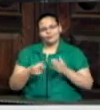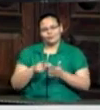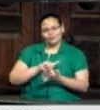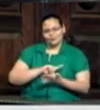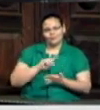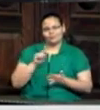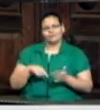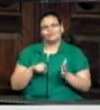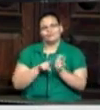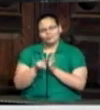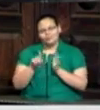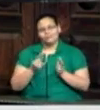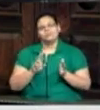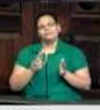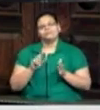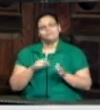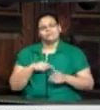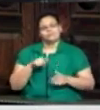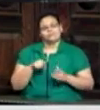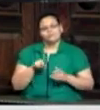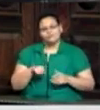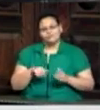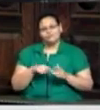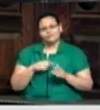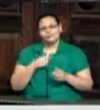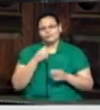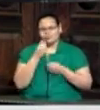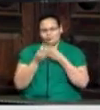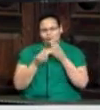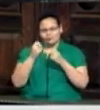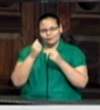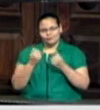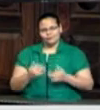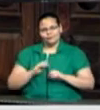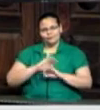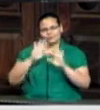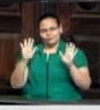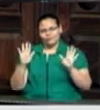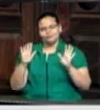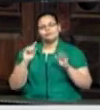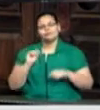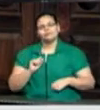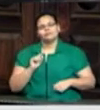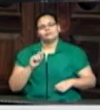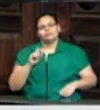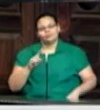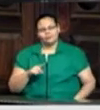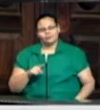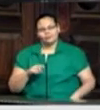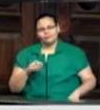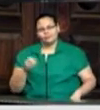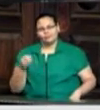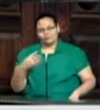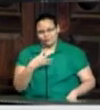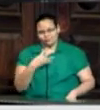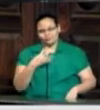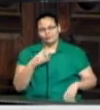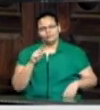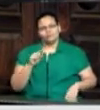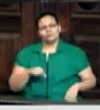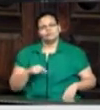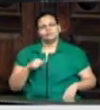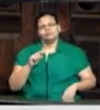bom inquérito policial que indique autoria, esclareça o fato e suas circunstâncias, a boa nova que traz